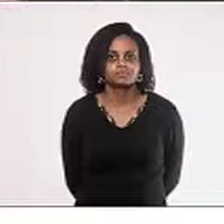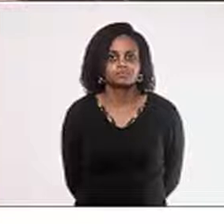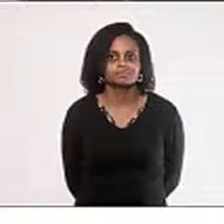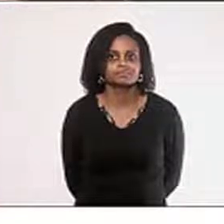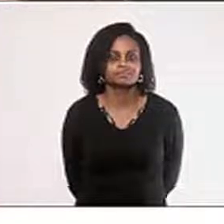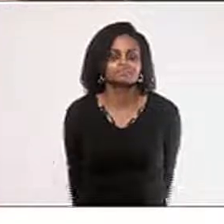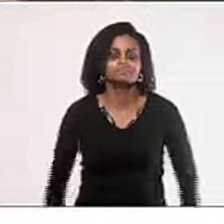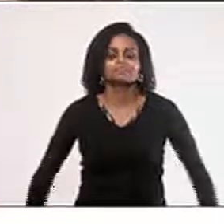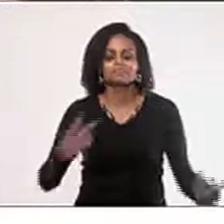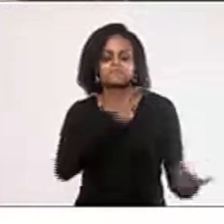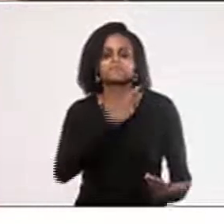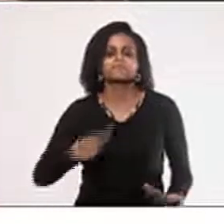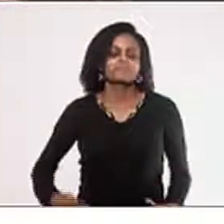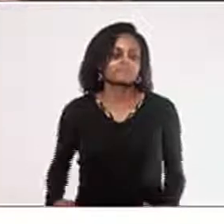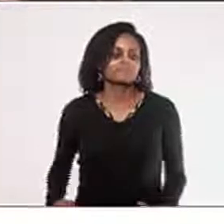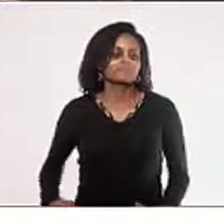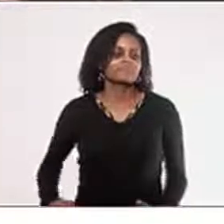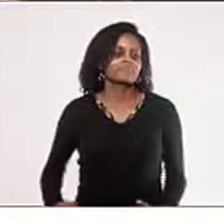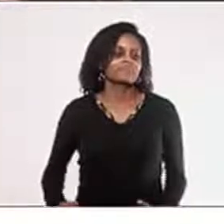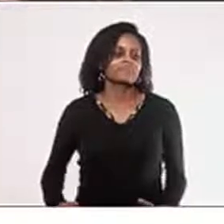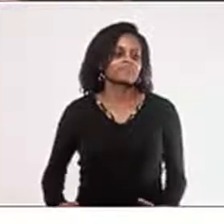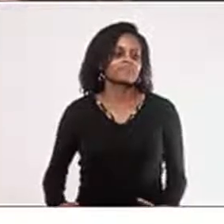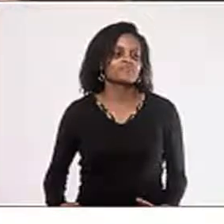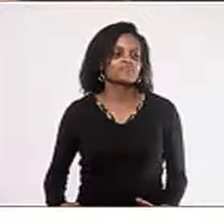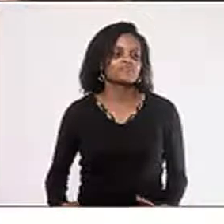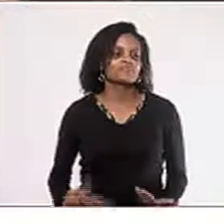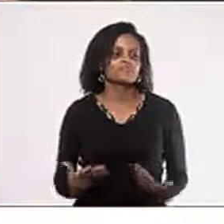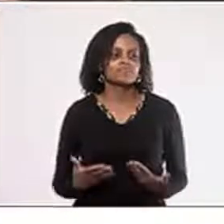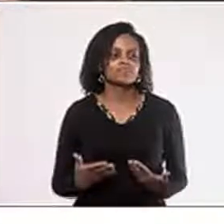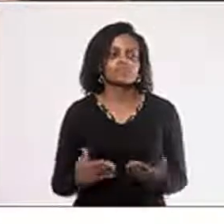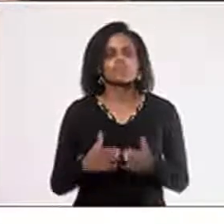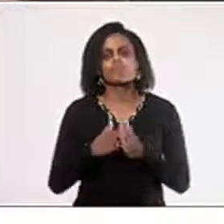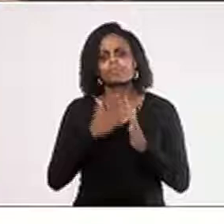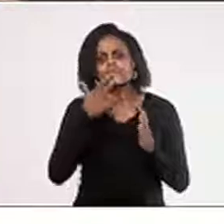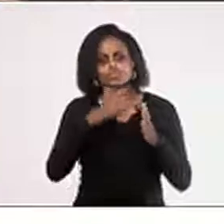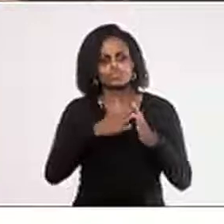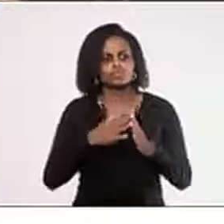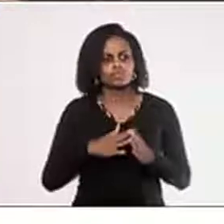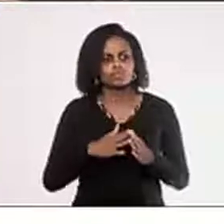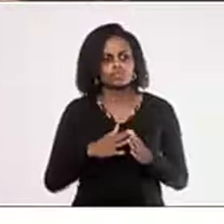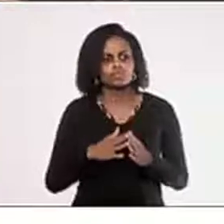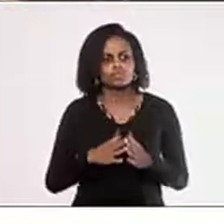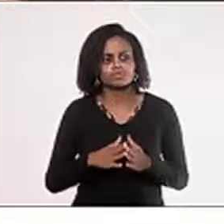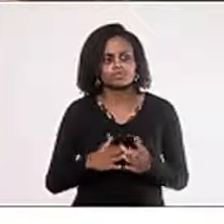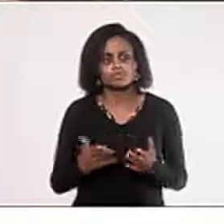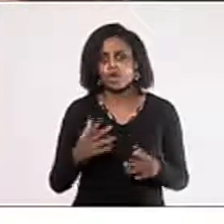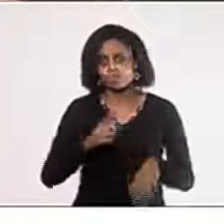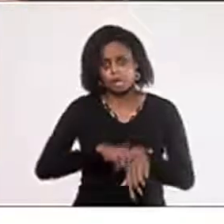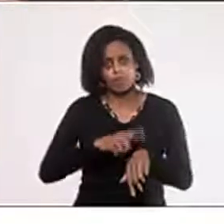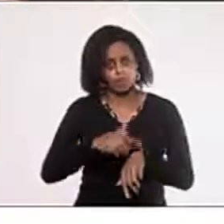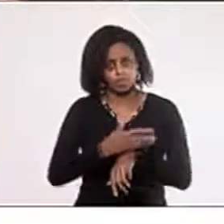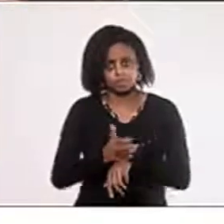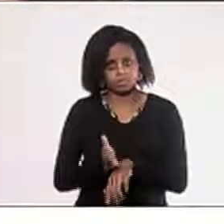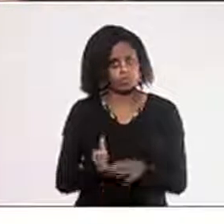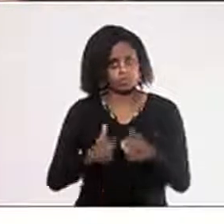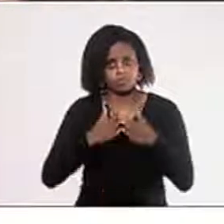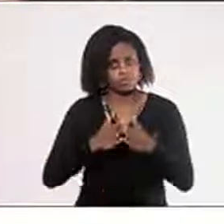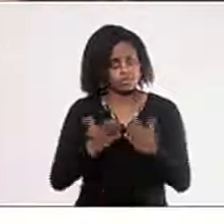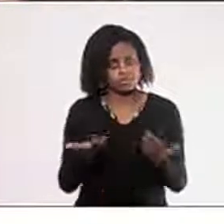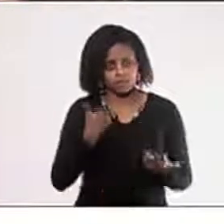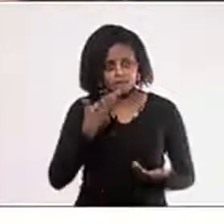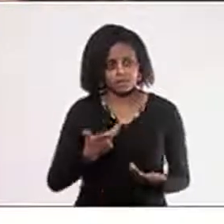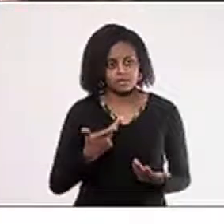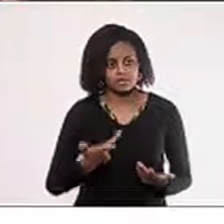Senhor presidente, estou aguardando as galerias... Deputada, a senhora está com a palavra, o tempo está correndo, por favor.